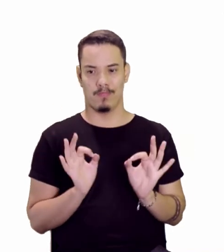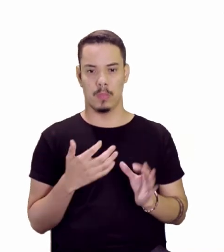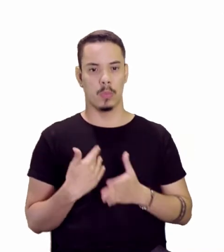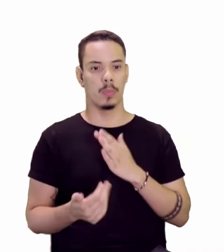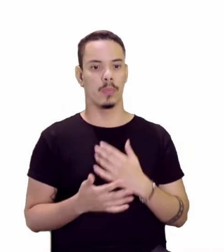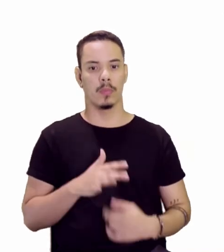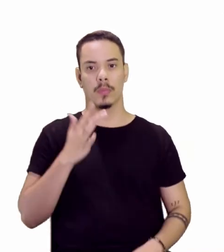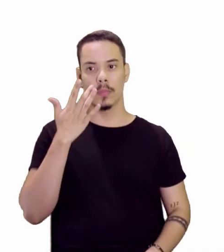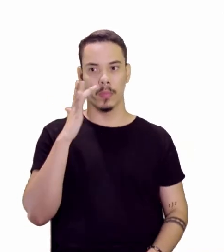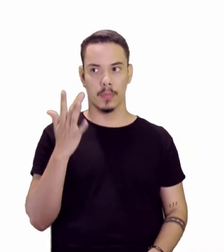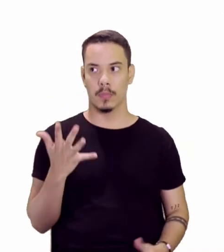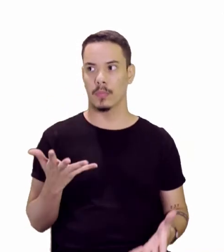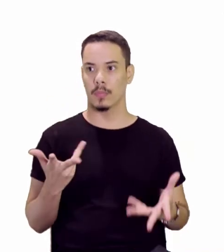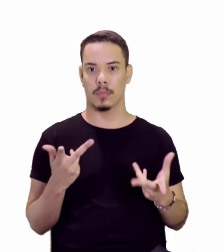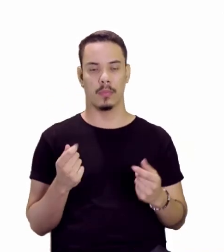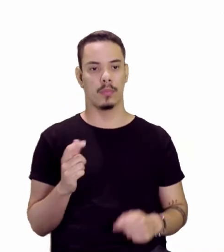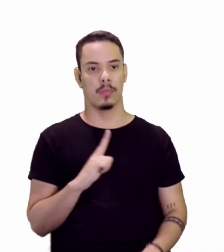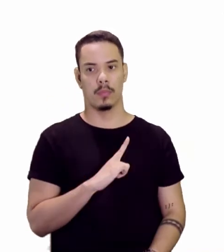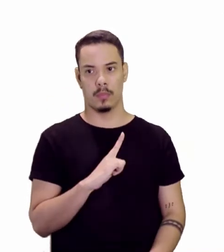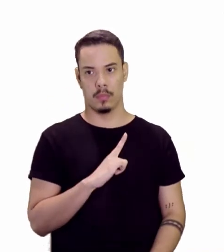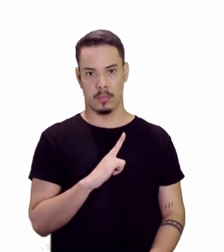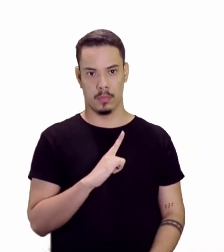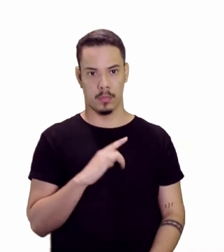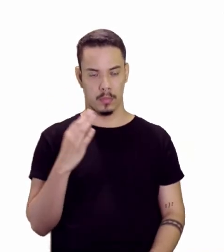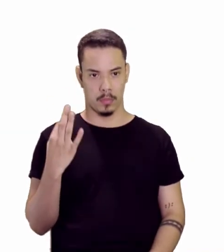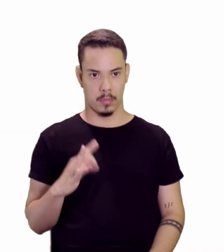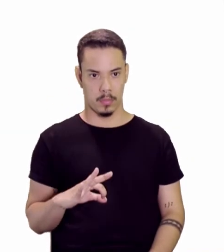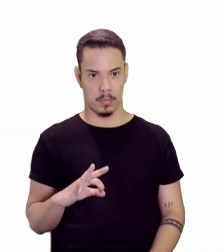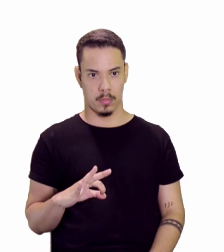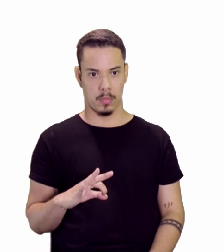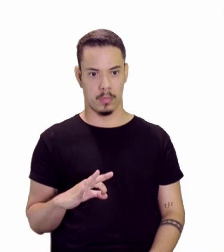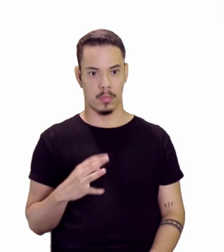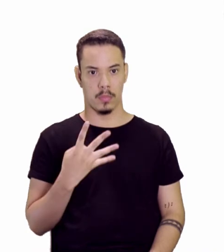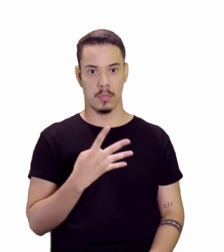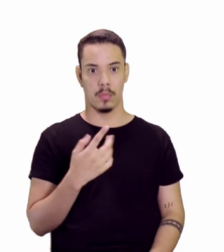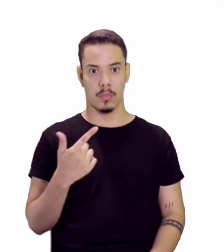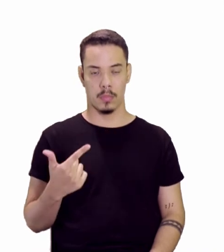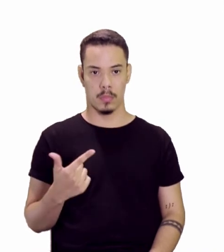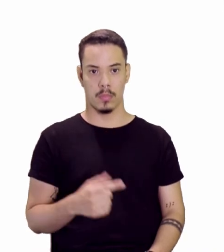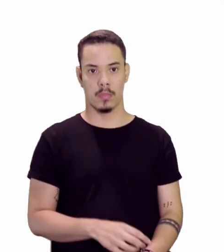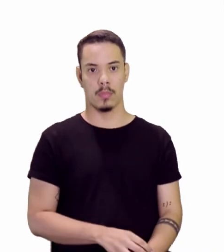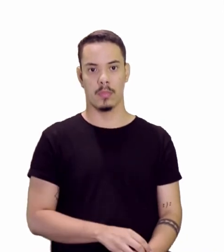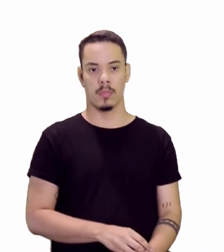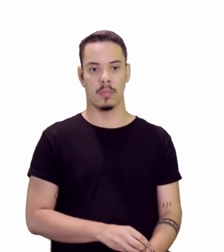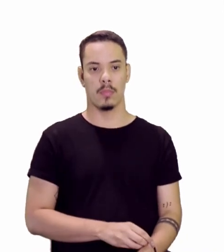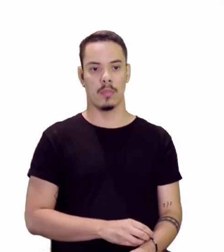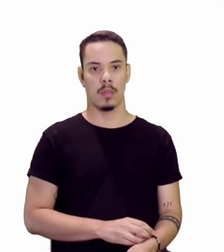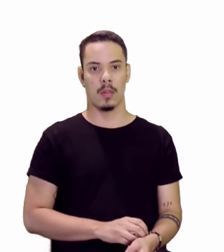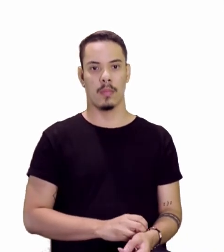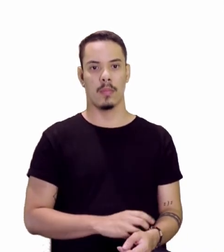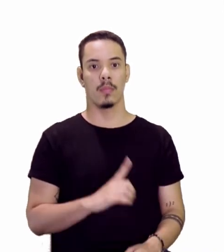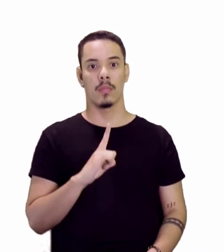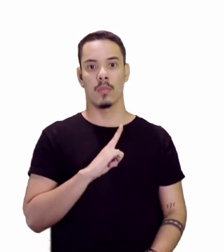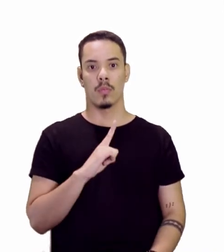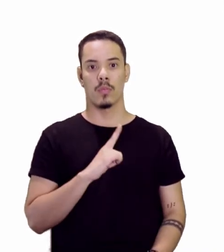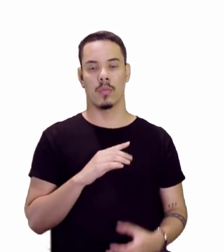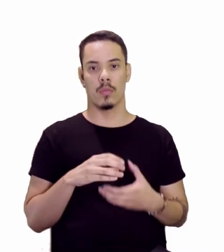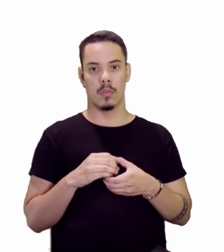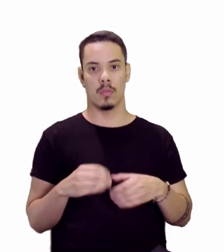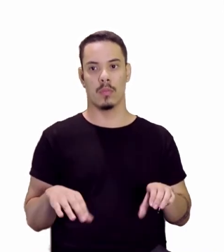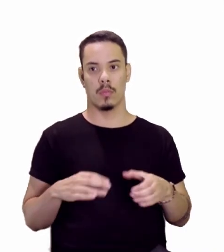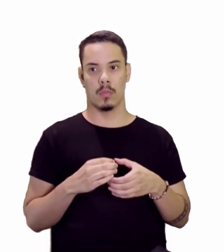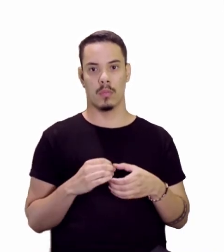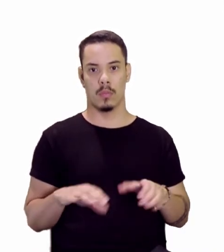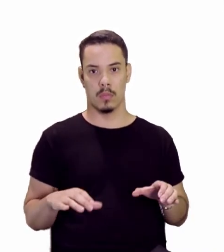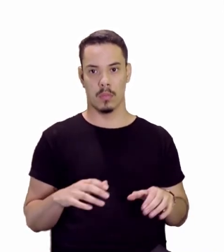qualquer qualidade, ele tem uma densidade maior que da água. Exatamente, então fica 42. E aqui, para fechar, olha só, o ovo está no fundo de uma jarra de